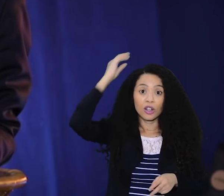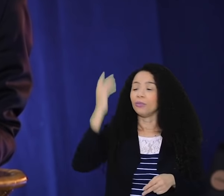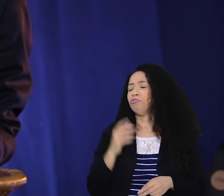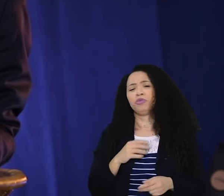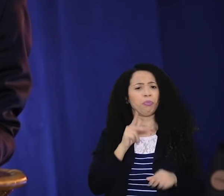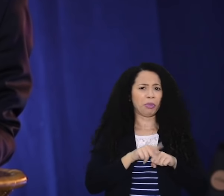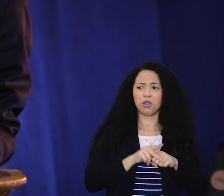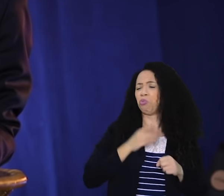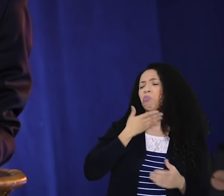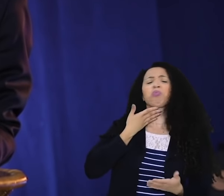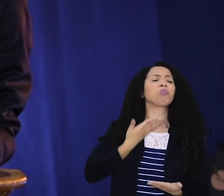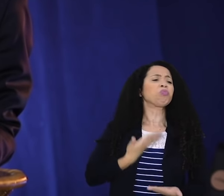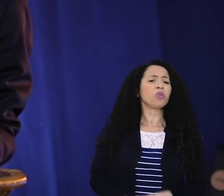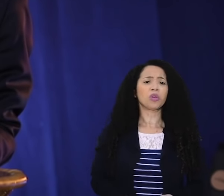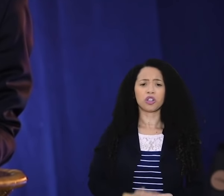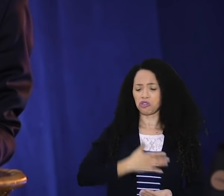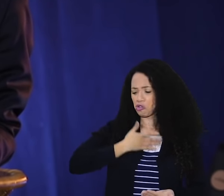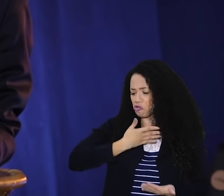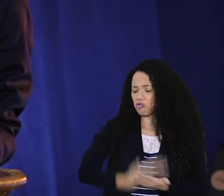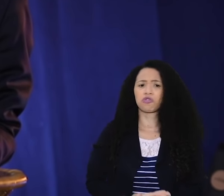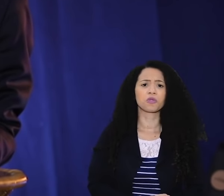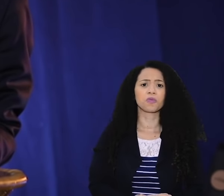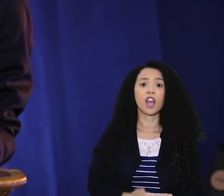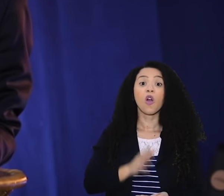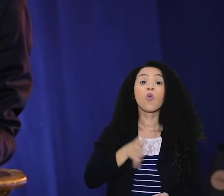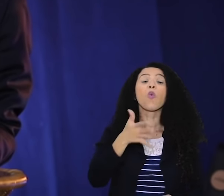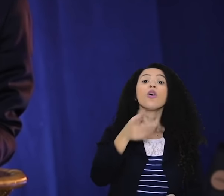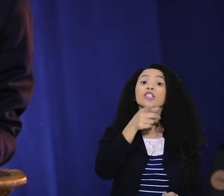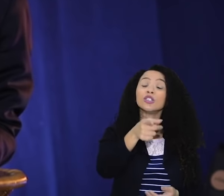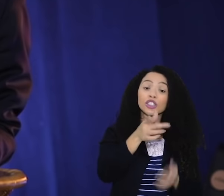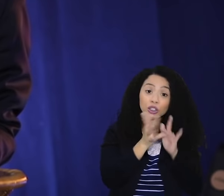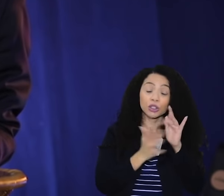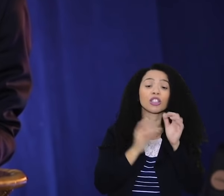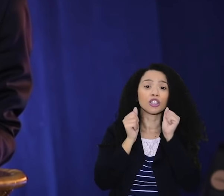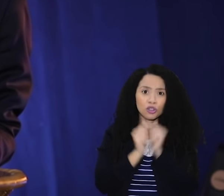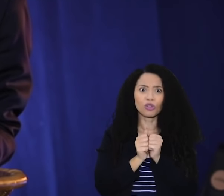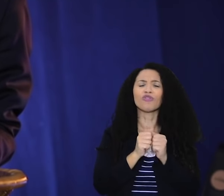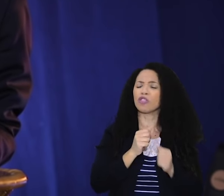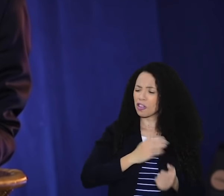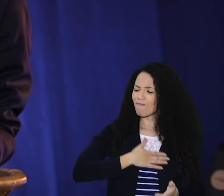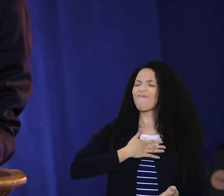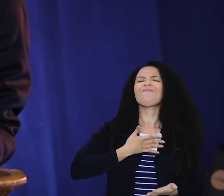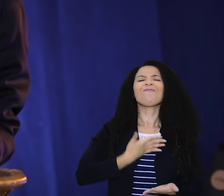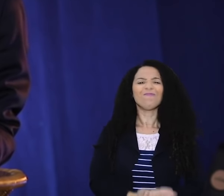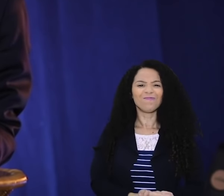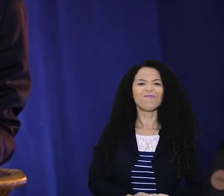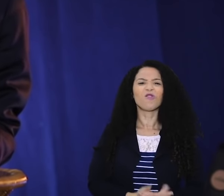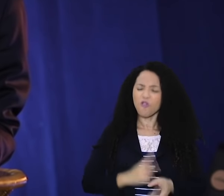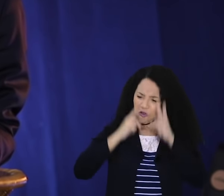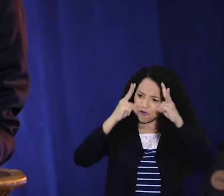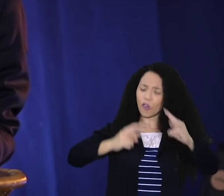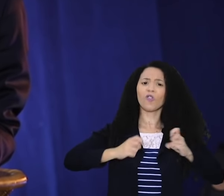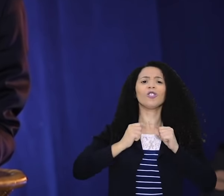Uma coragem fora de série. Quando Jesus está com você, você tem coragem. Quando Jesus está com você, você